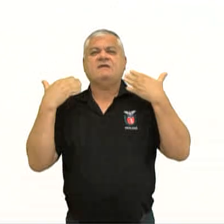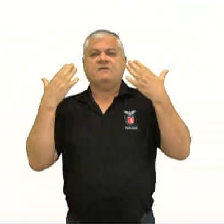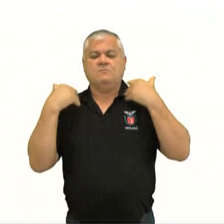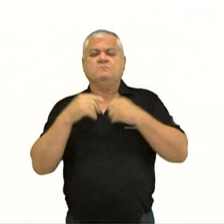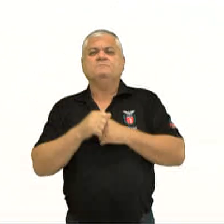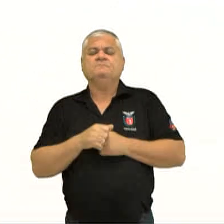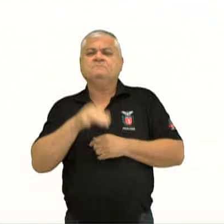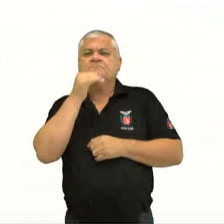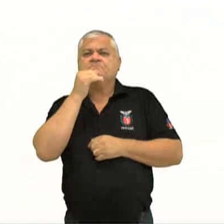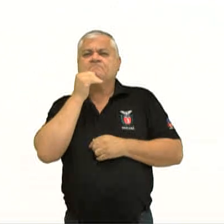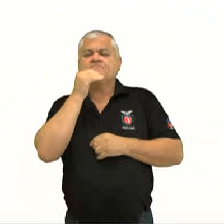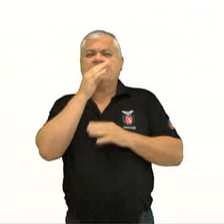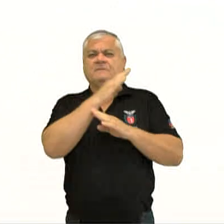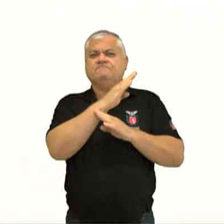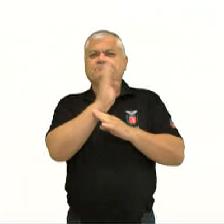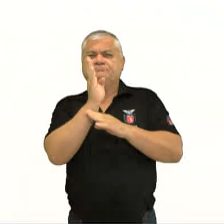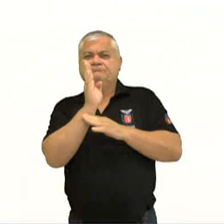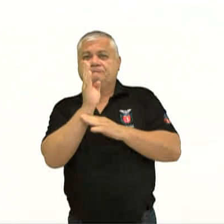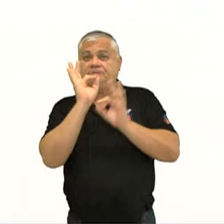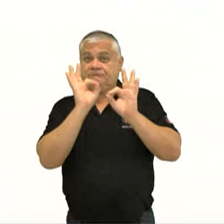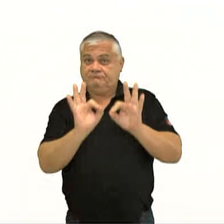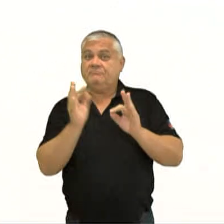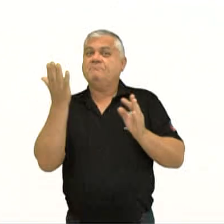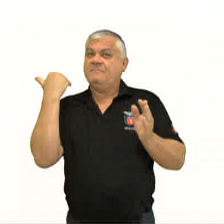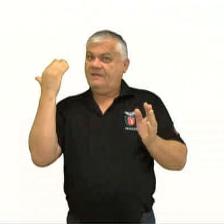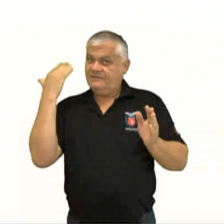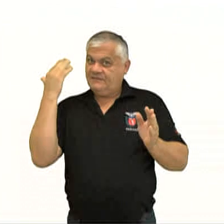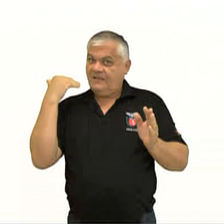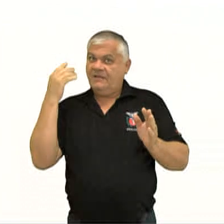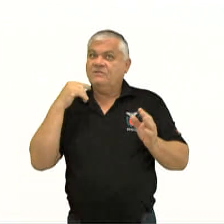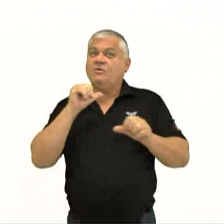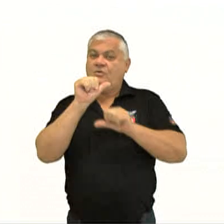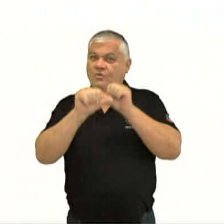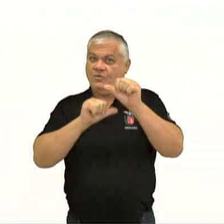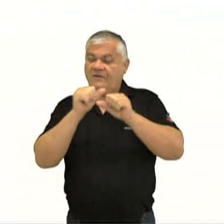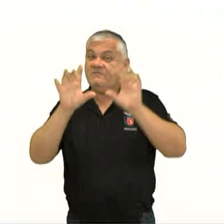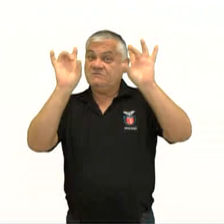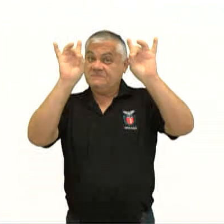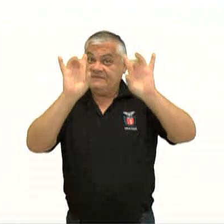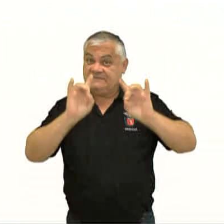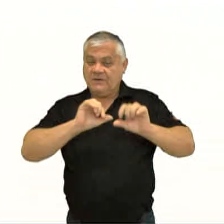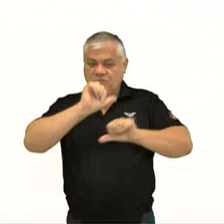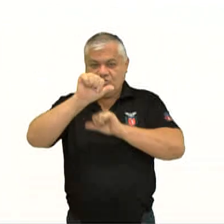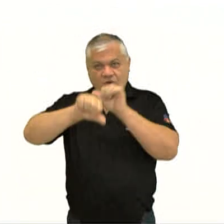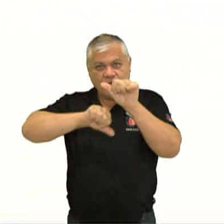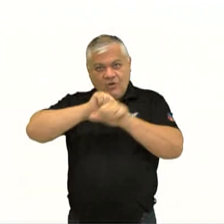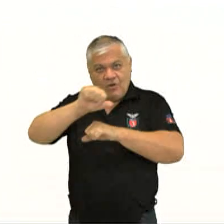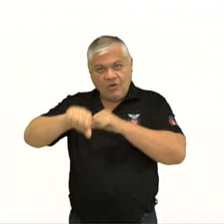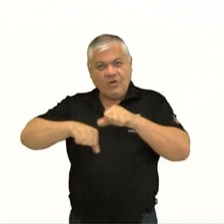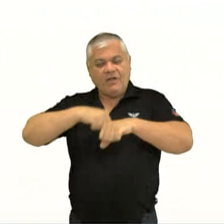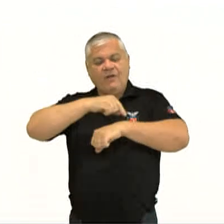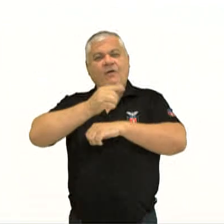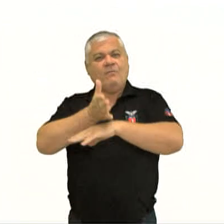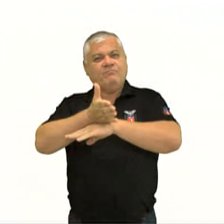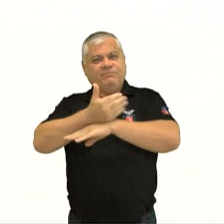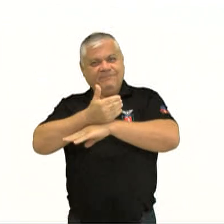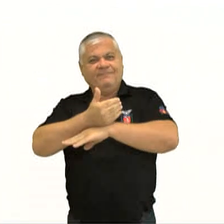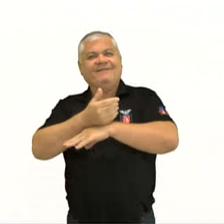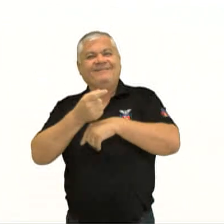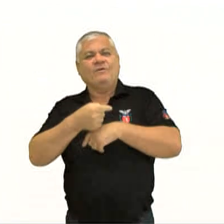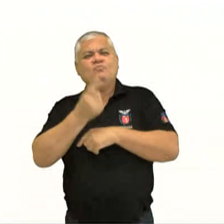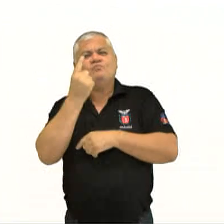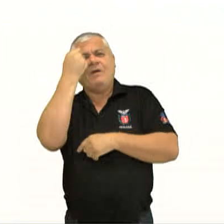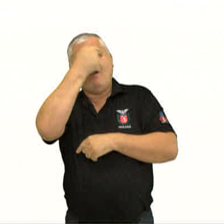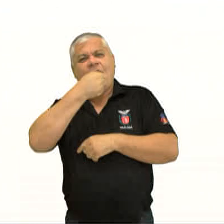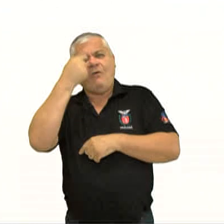horário de verão era utilizado um horário especial, ou seja, uma mudança, né, um adiantamento aí do relógio em uma